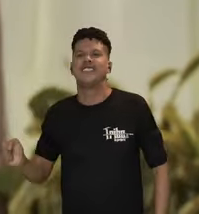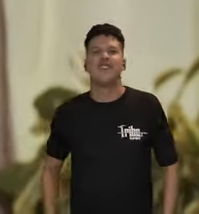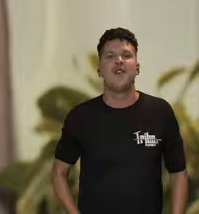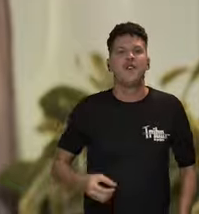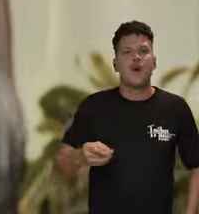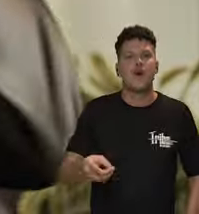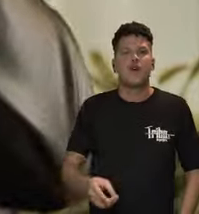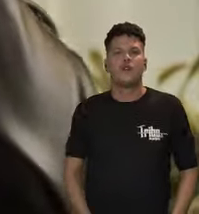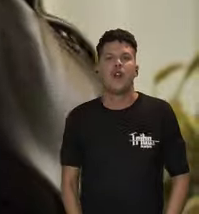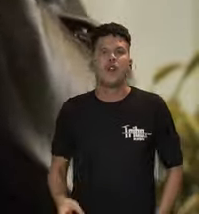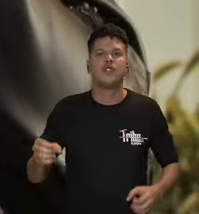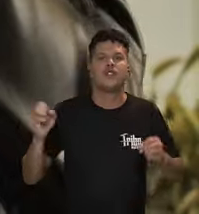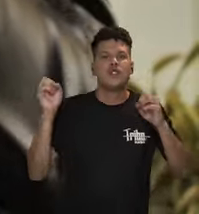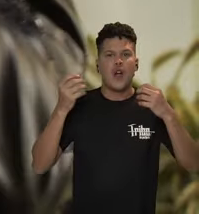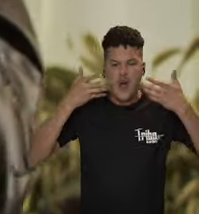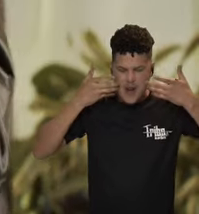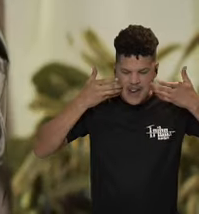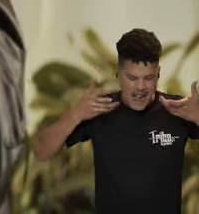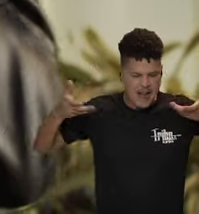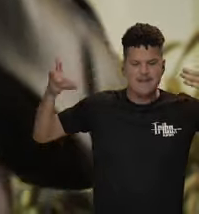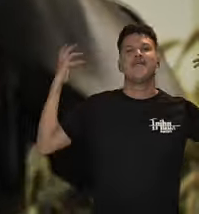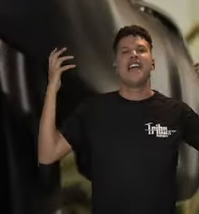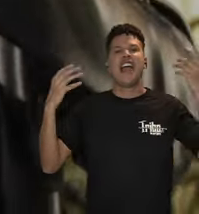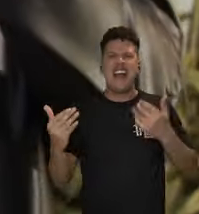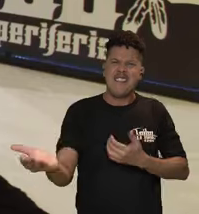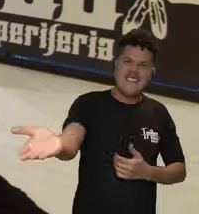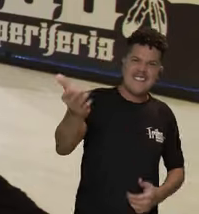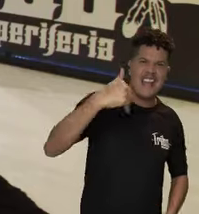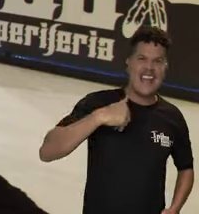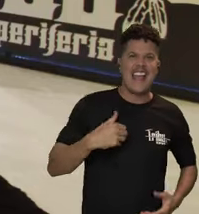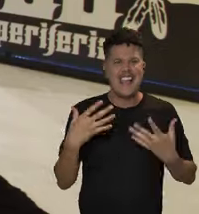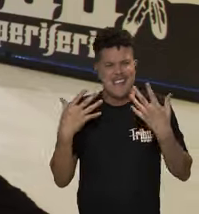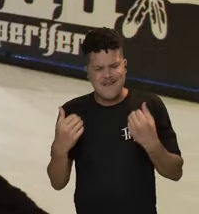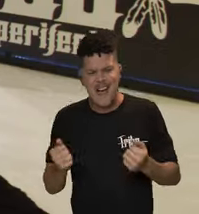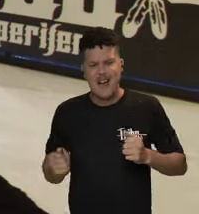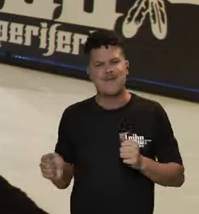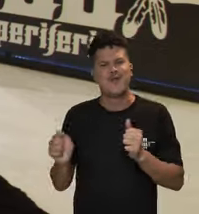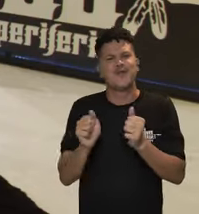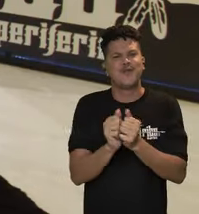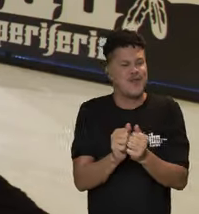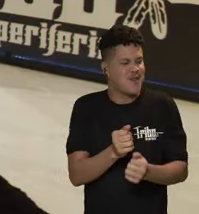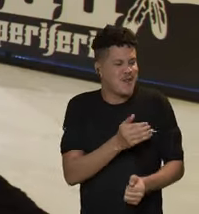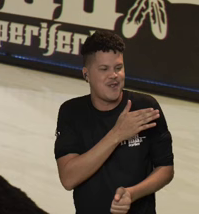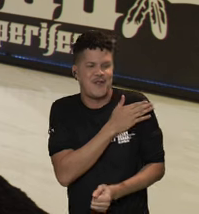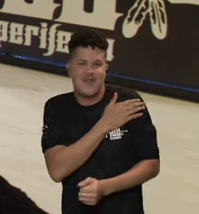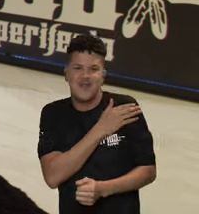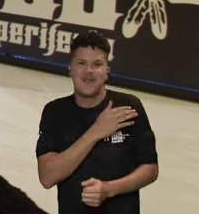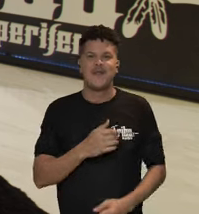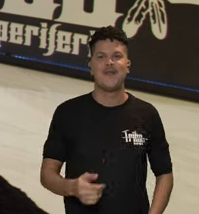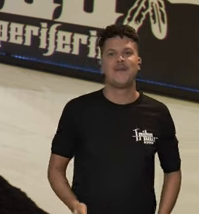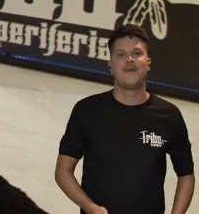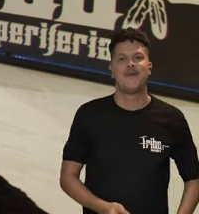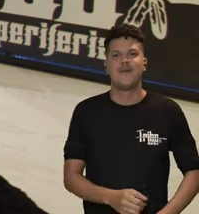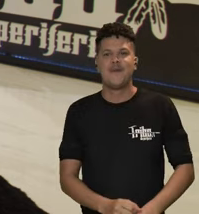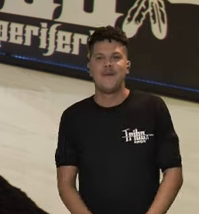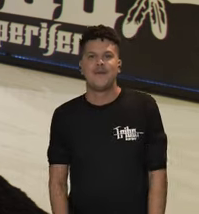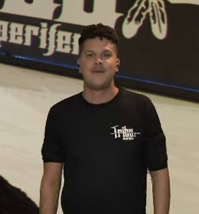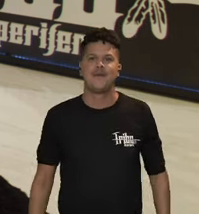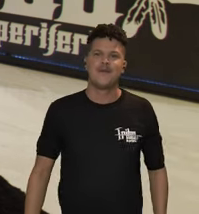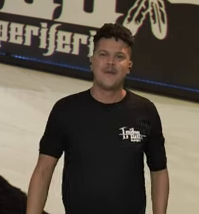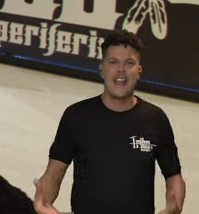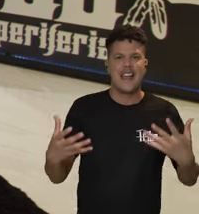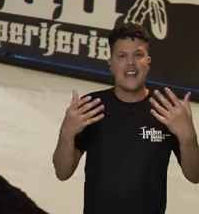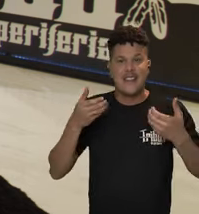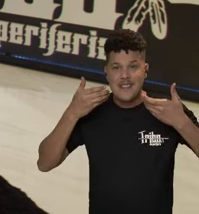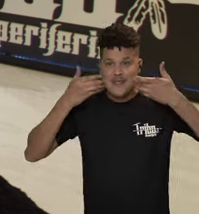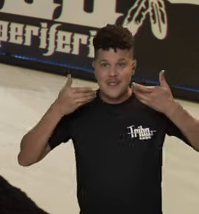homem. Então, joga esses cabelos e vem, chega mais perto do meu colo, neném.